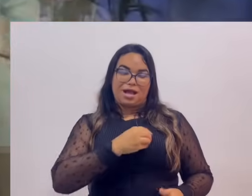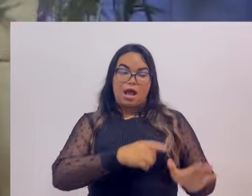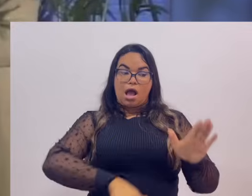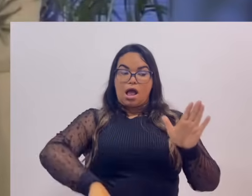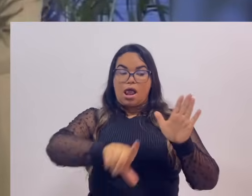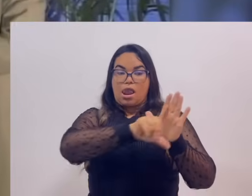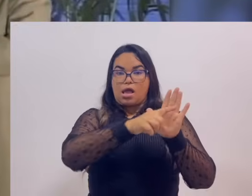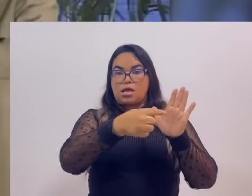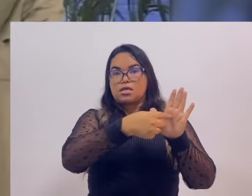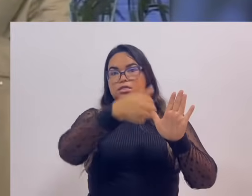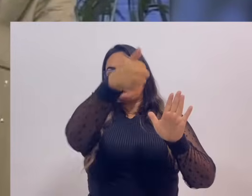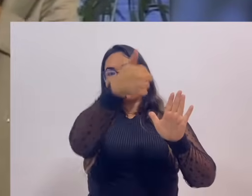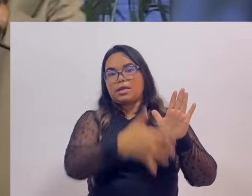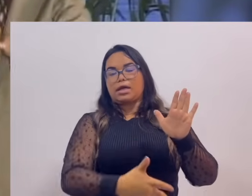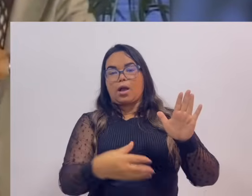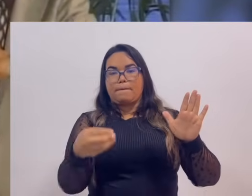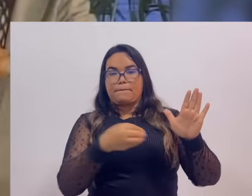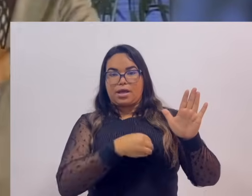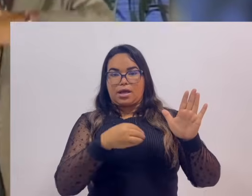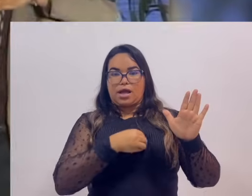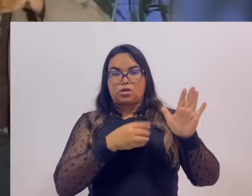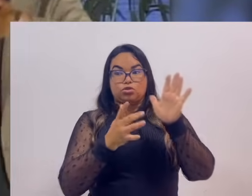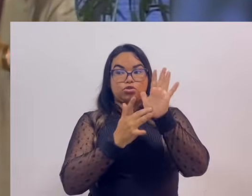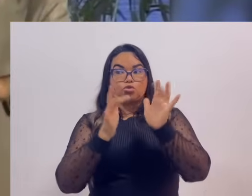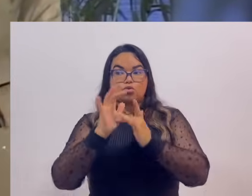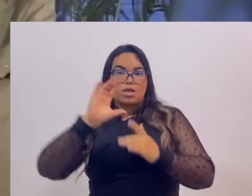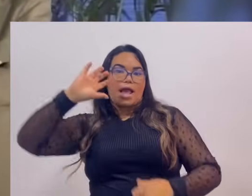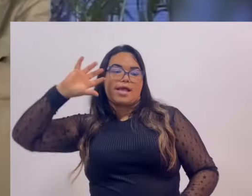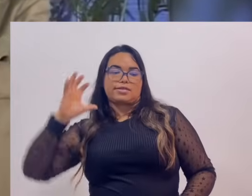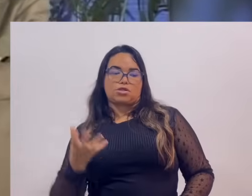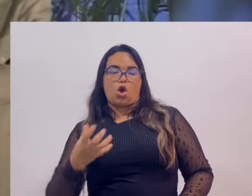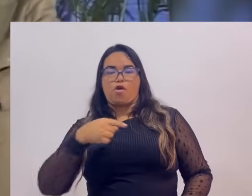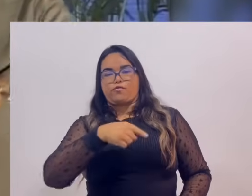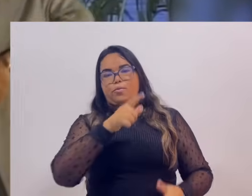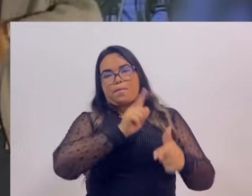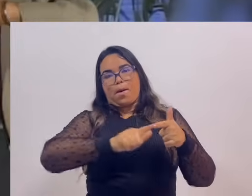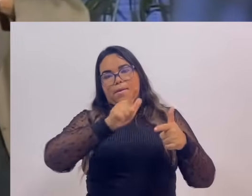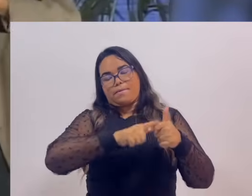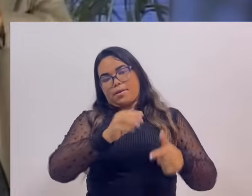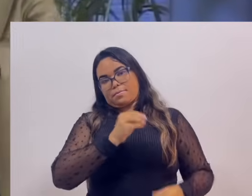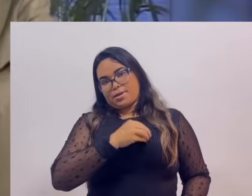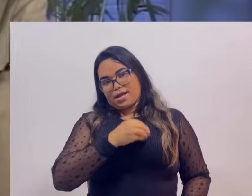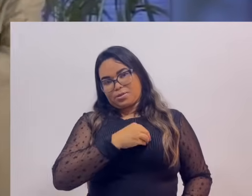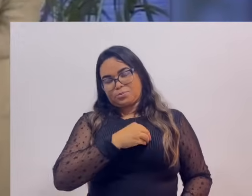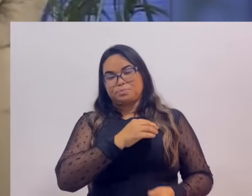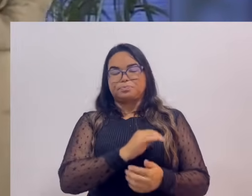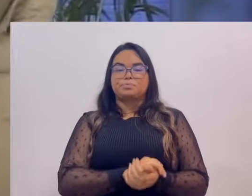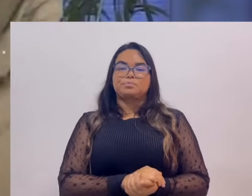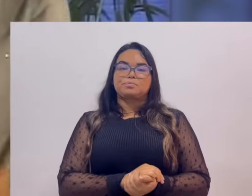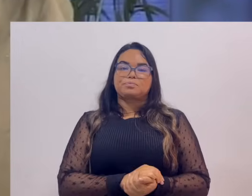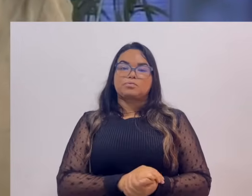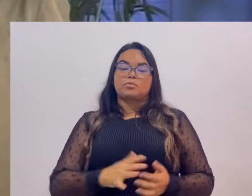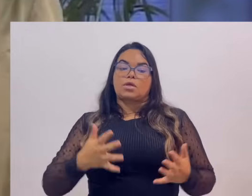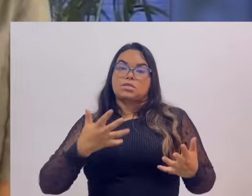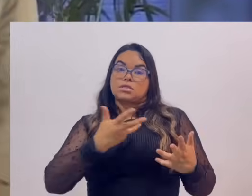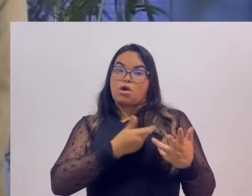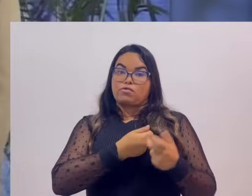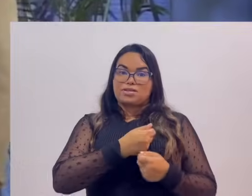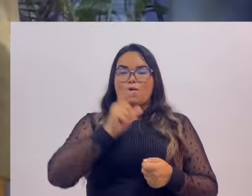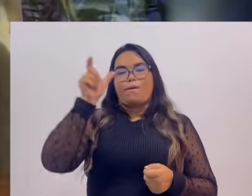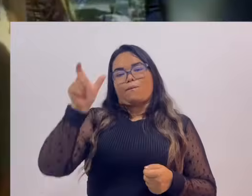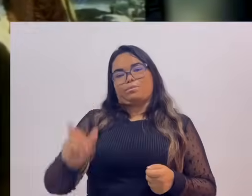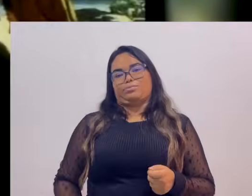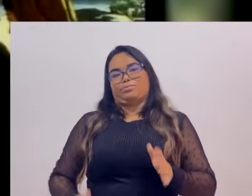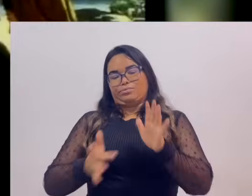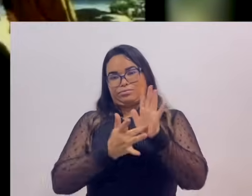solução para o problema do pecado a lei define o pecado o problema do pecado e Cristo é a solução para o problema